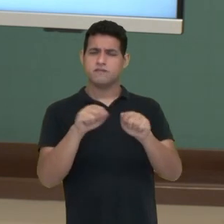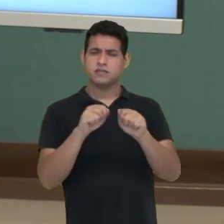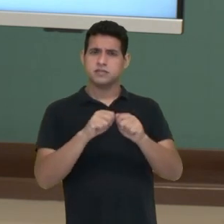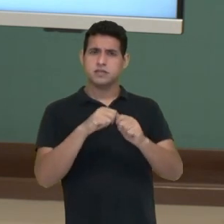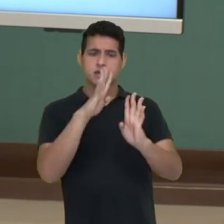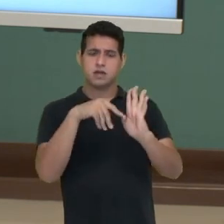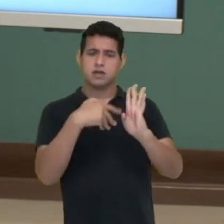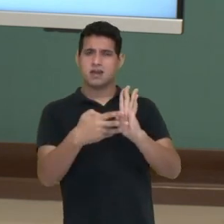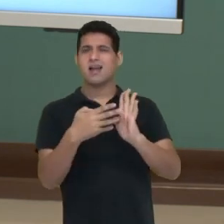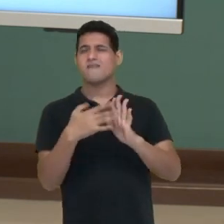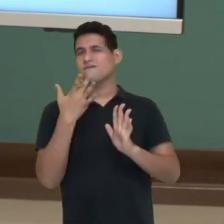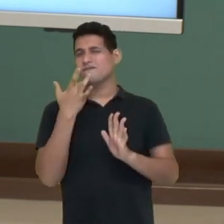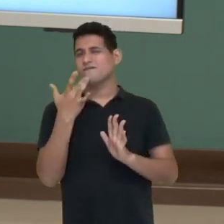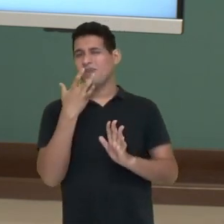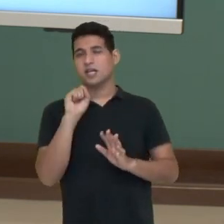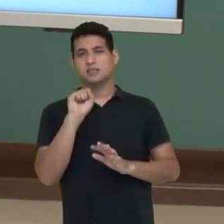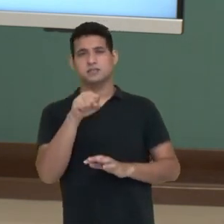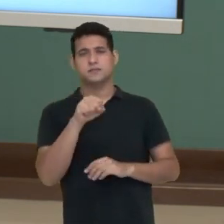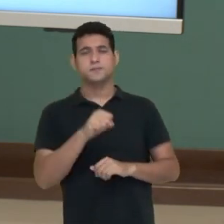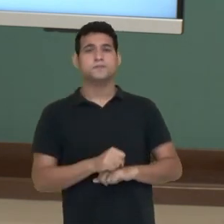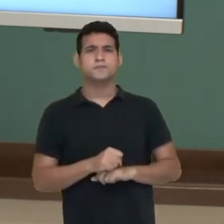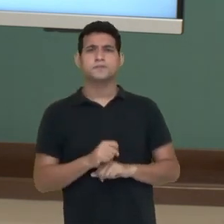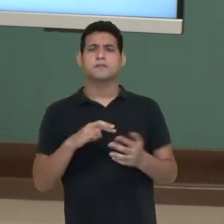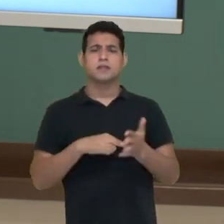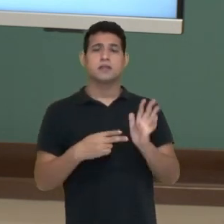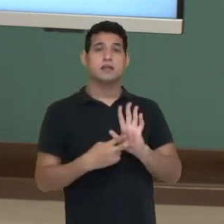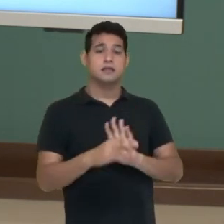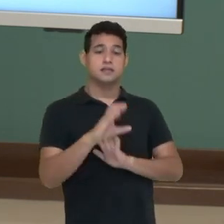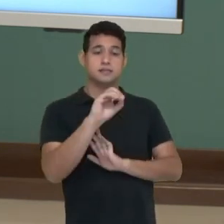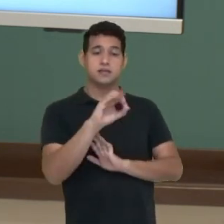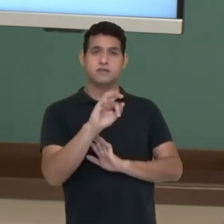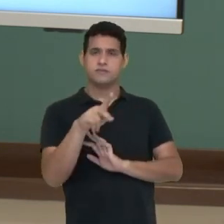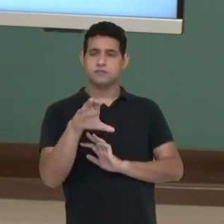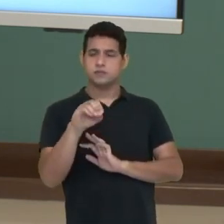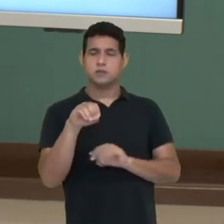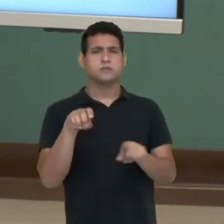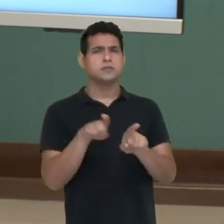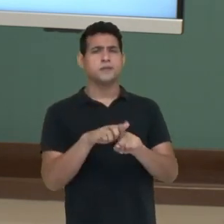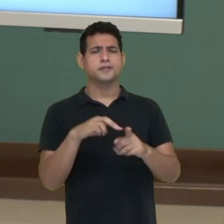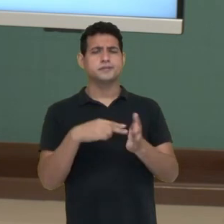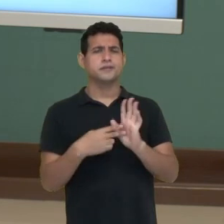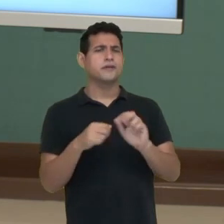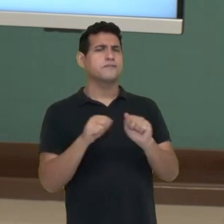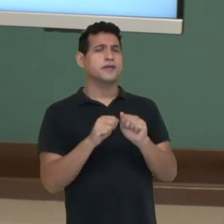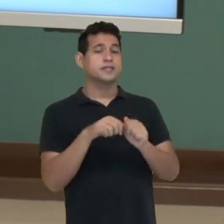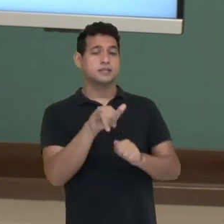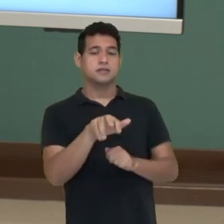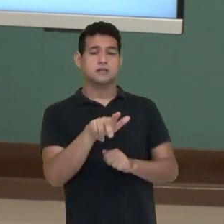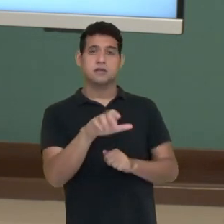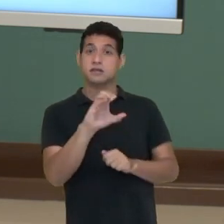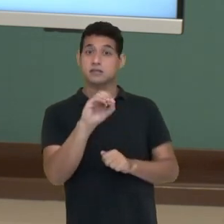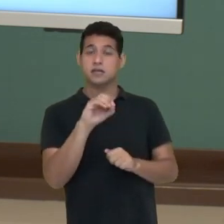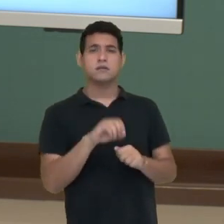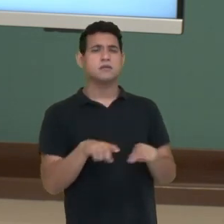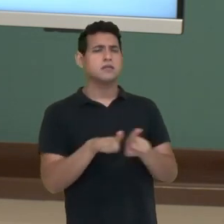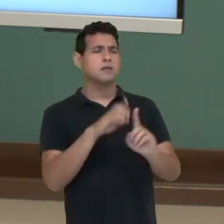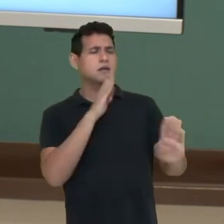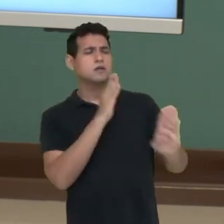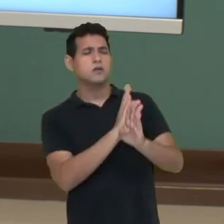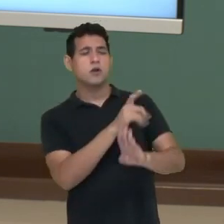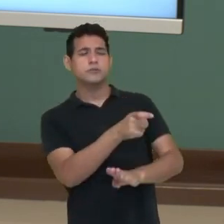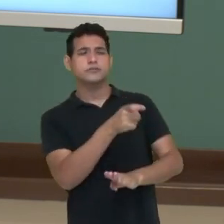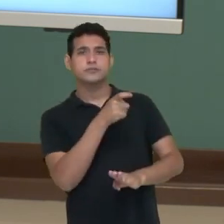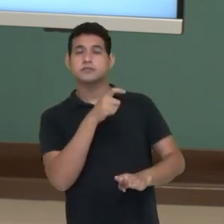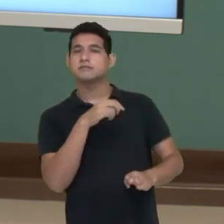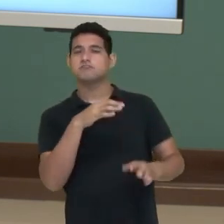gráfico bem fácil, tá bom? Que é o zero da função. Então, você faz o y igual a zero e descobre o x,